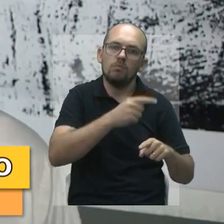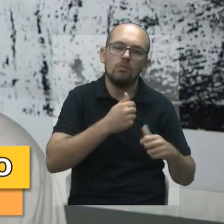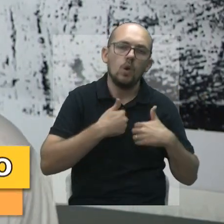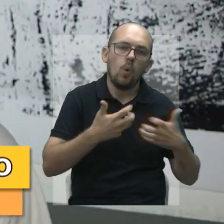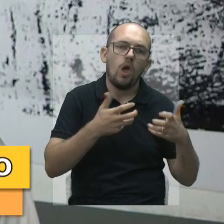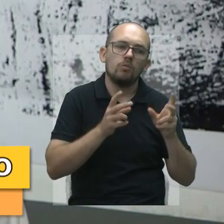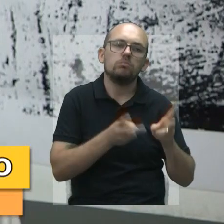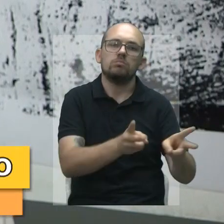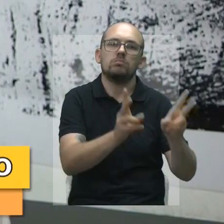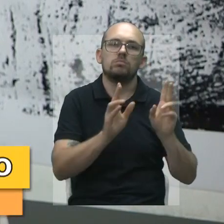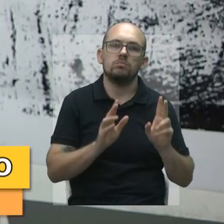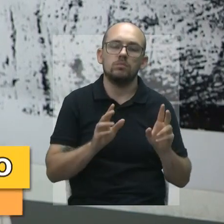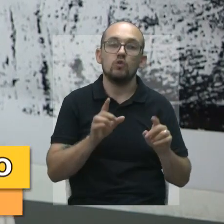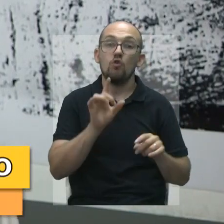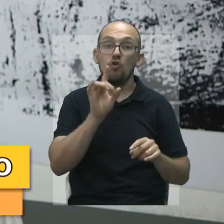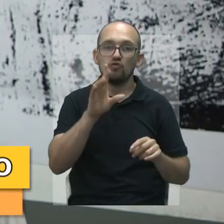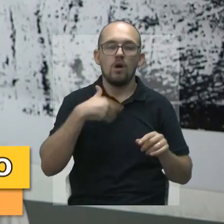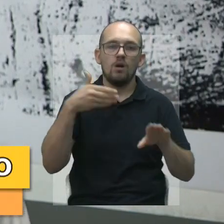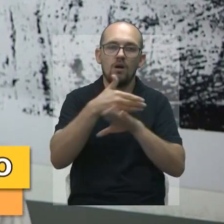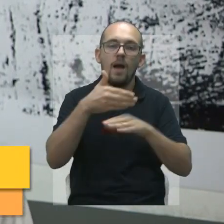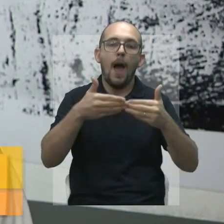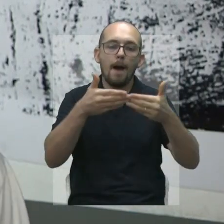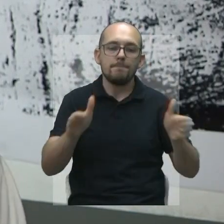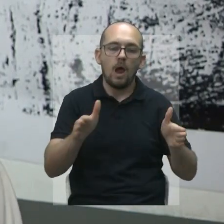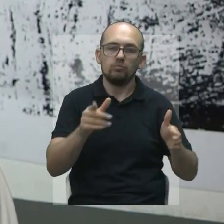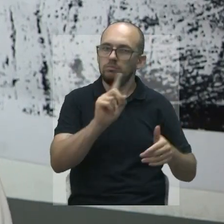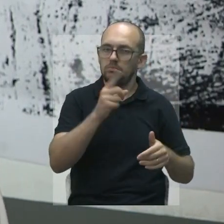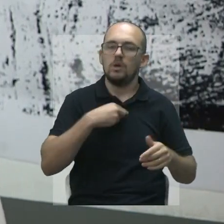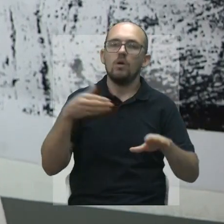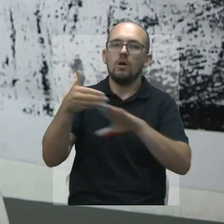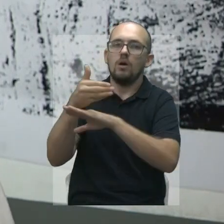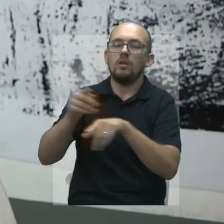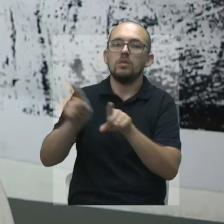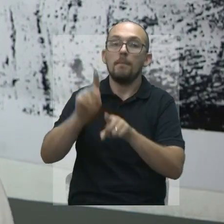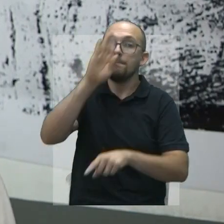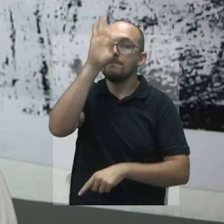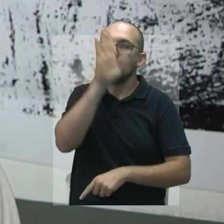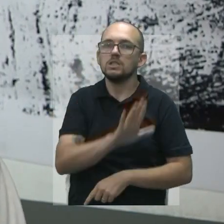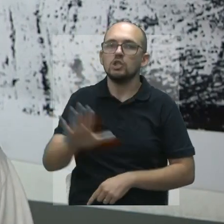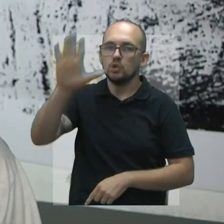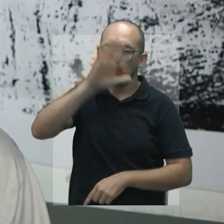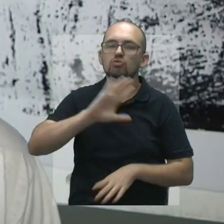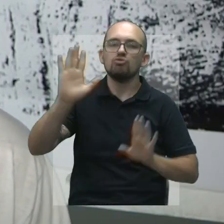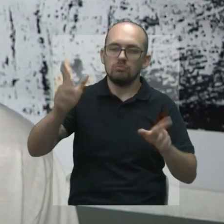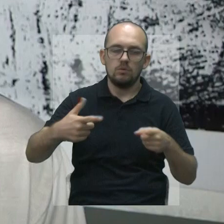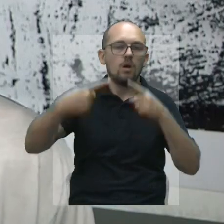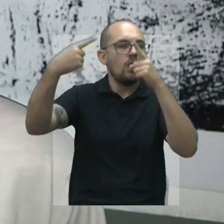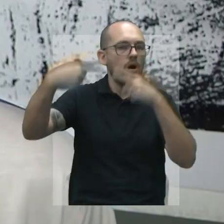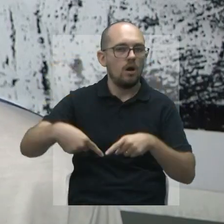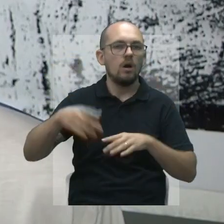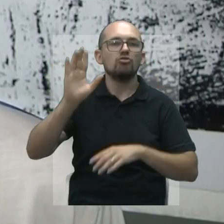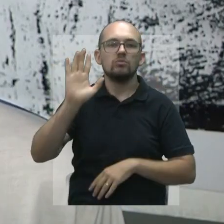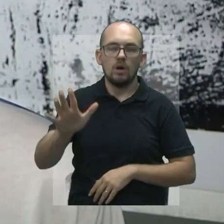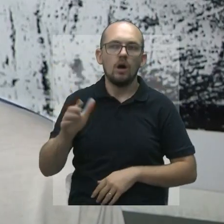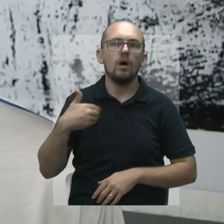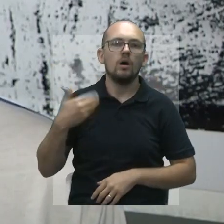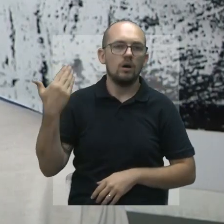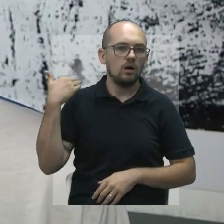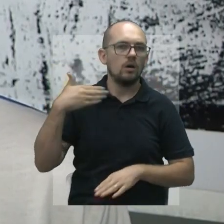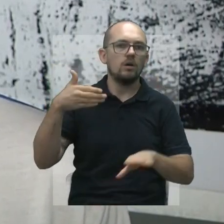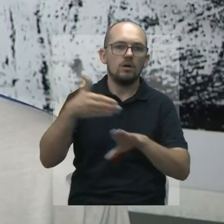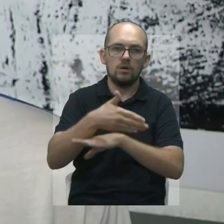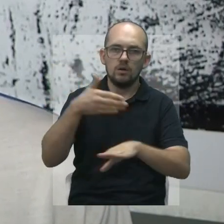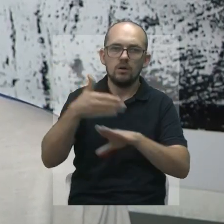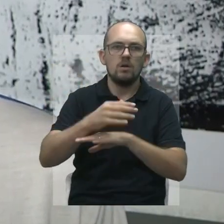não participo só dos abertos, eu participo dos brasileiros, junto com o Brasil inteiro. E já a gente participa de